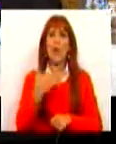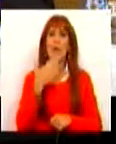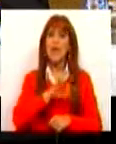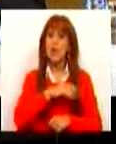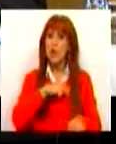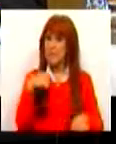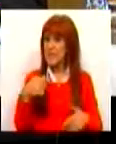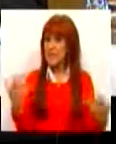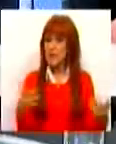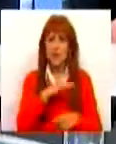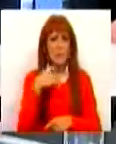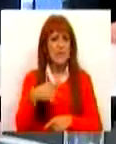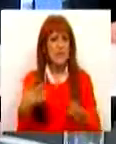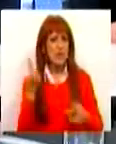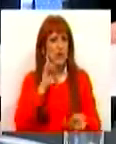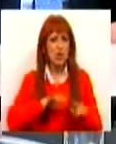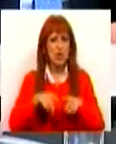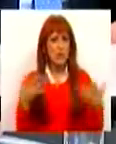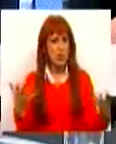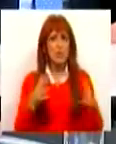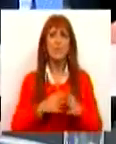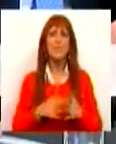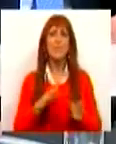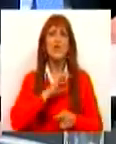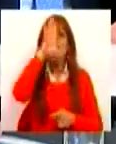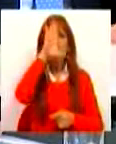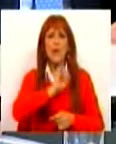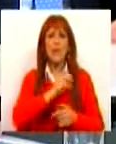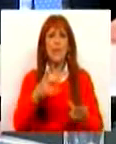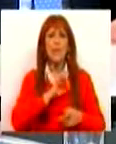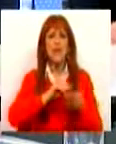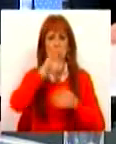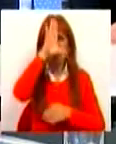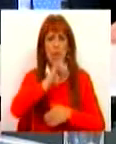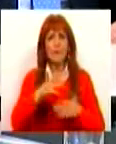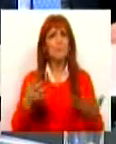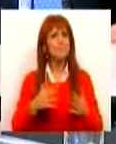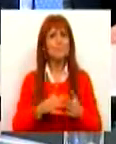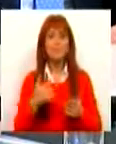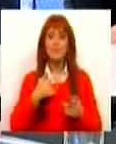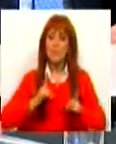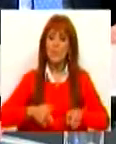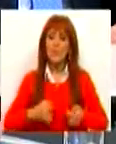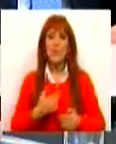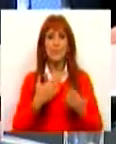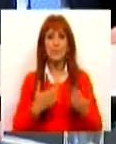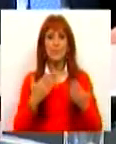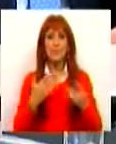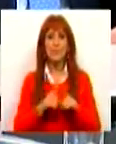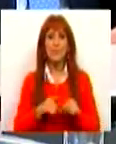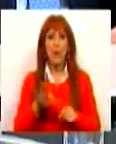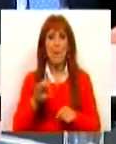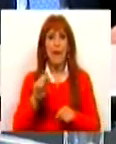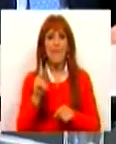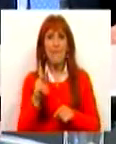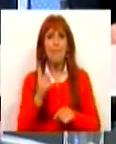Muito obrigado, Sr. Presidente. Sr. Presidente, senhoras e senhores deputados, Sr. Ministro, Sr. Secretário de Estado, queria começar por felicitar o Partido